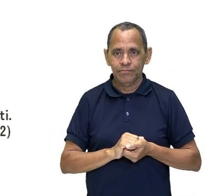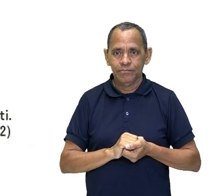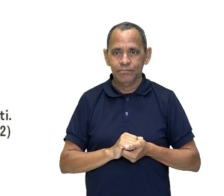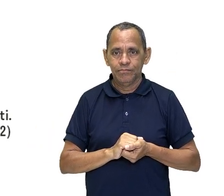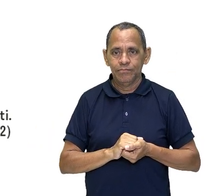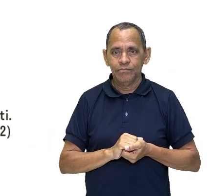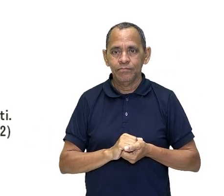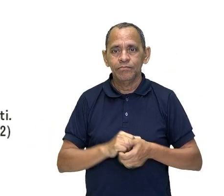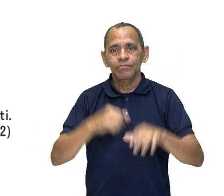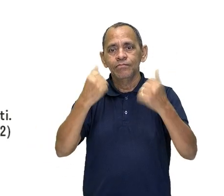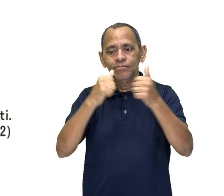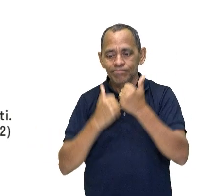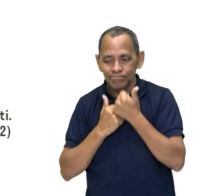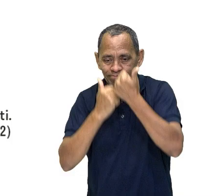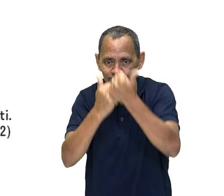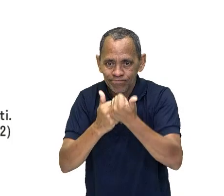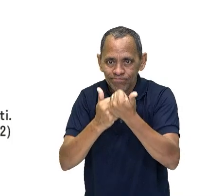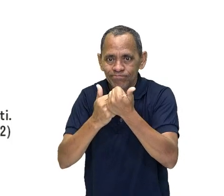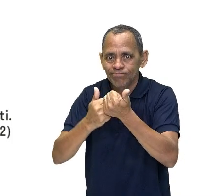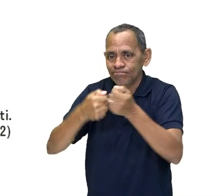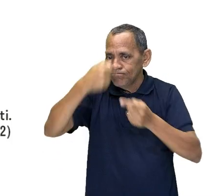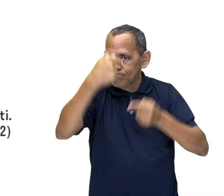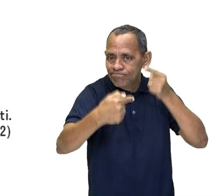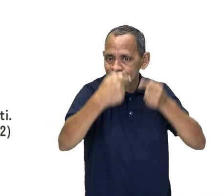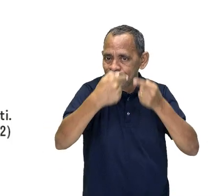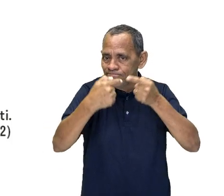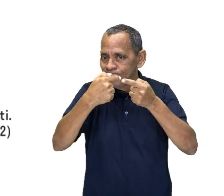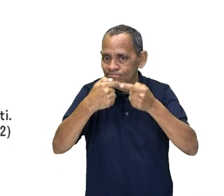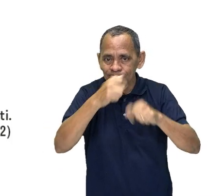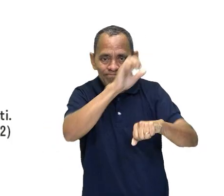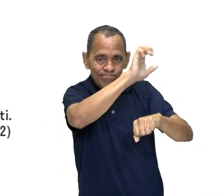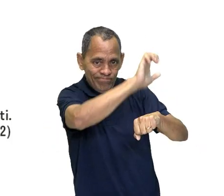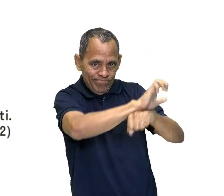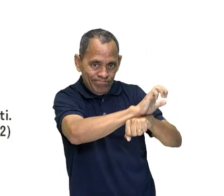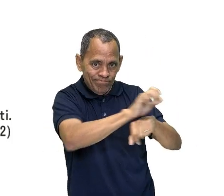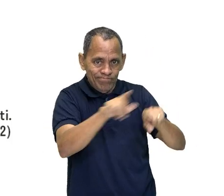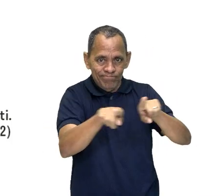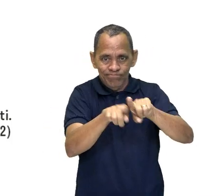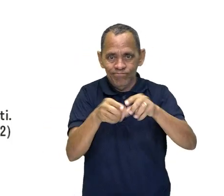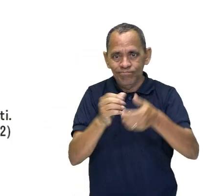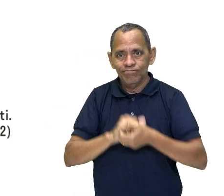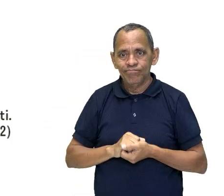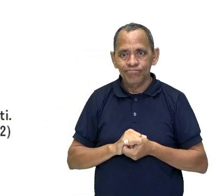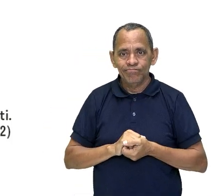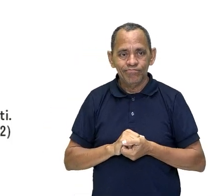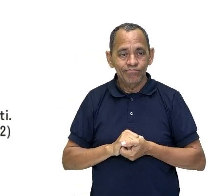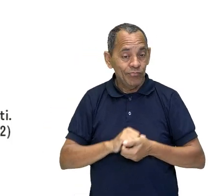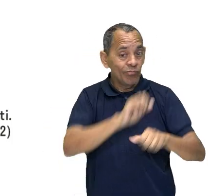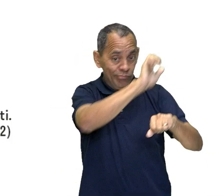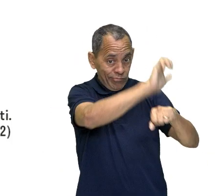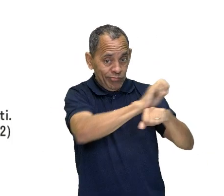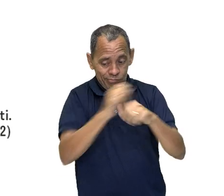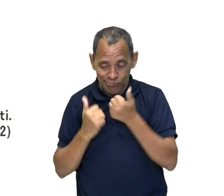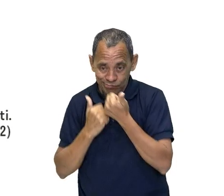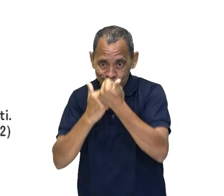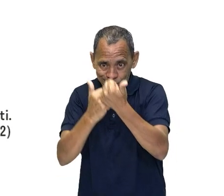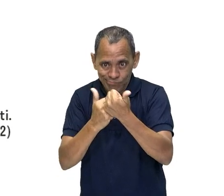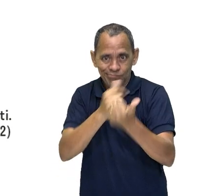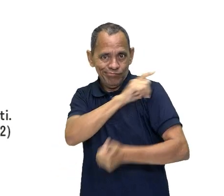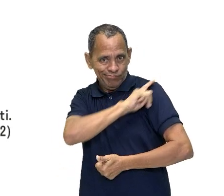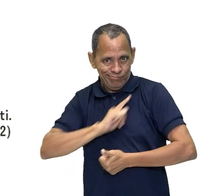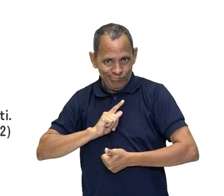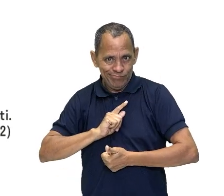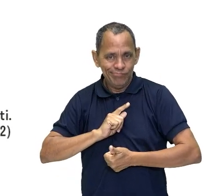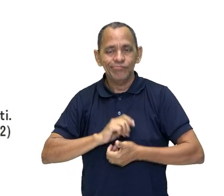que precisava de apoio político da esfera estadual, ou seja, os estados davam apoio ao presidente